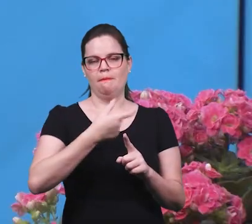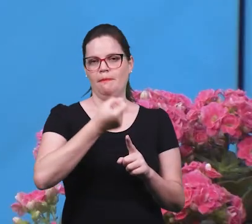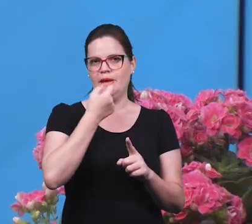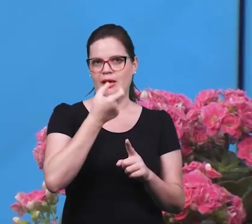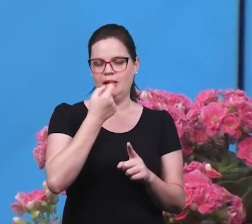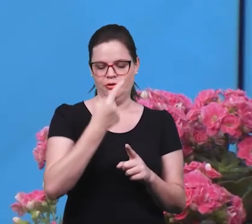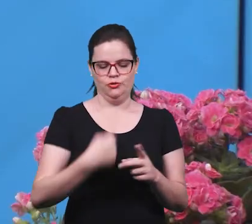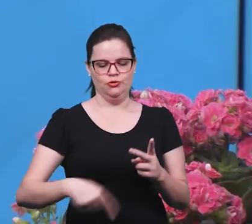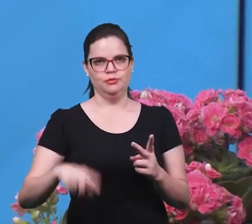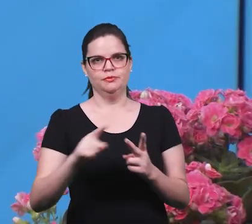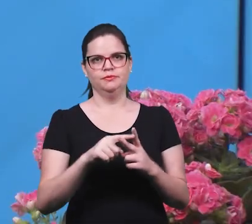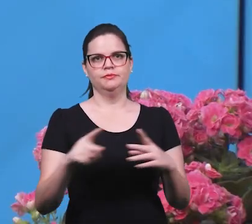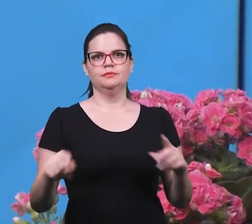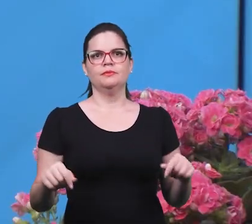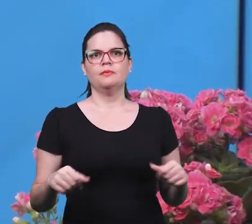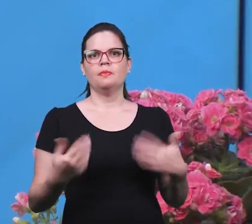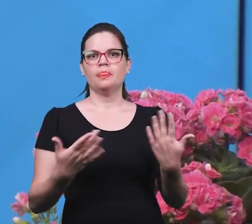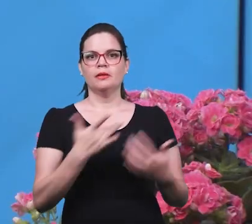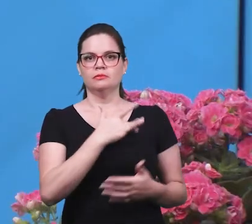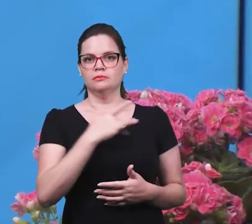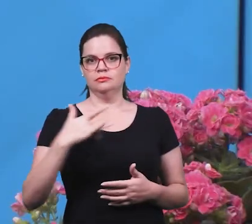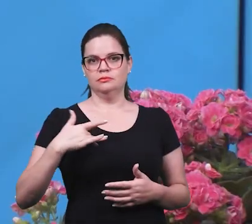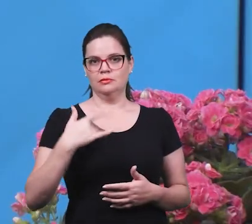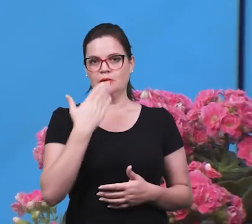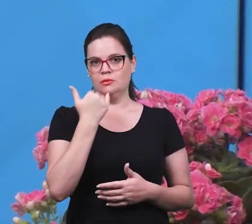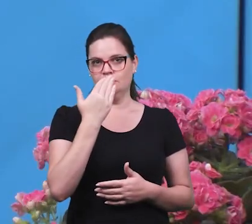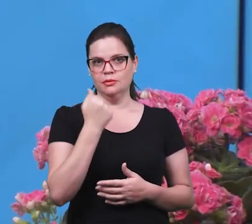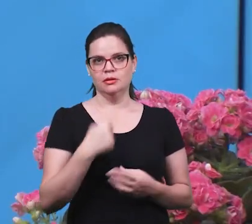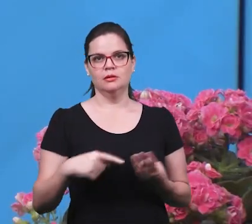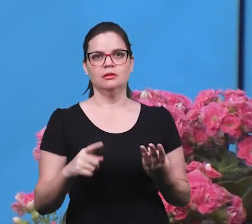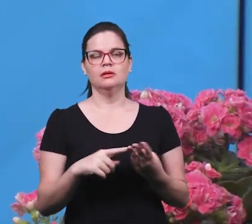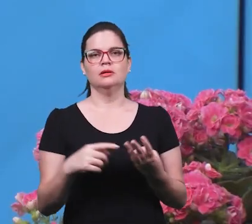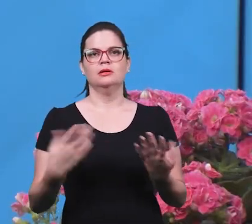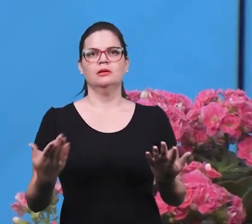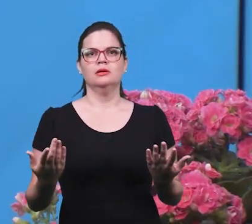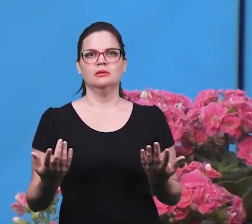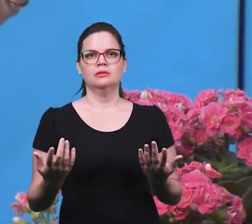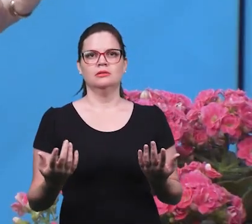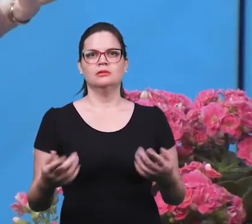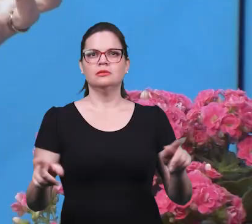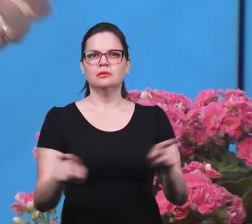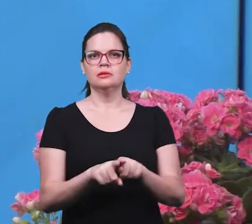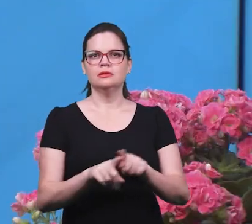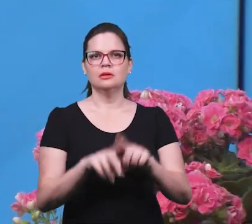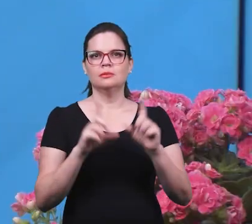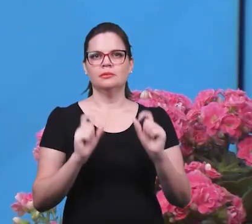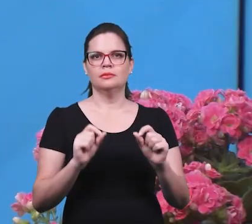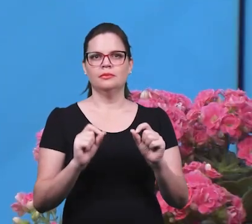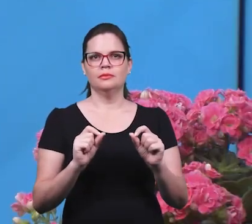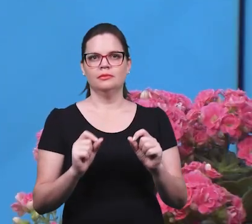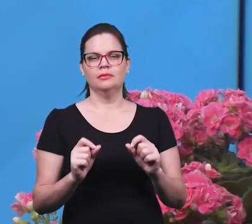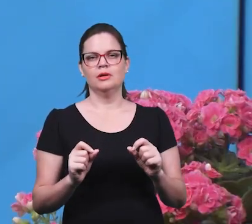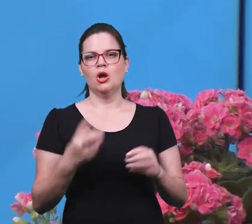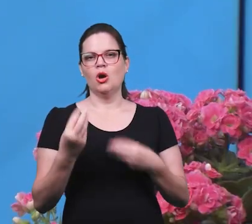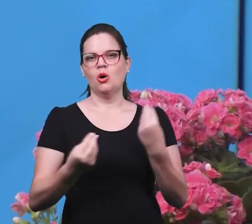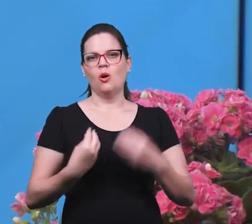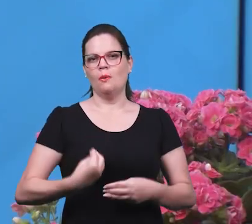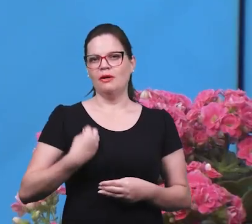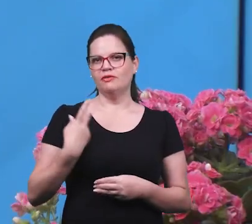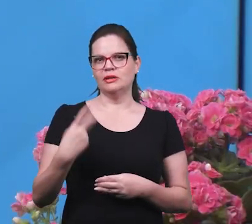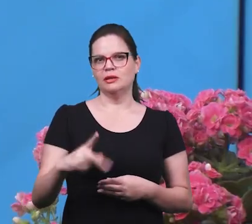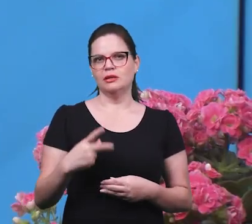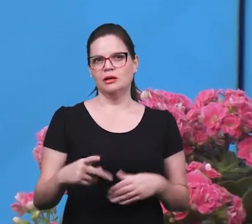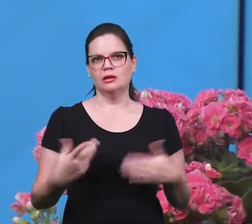medicações, pode ser diuréticos, eh, ou então a gente faz mudança do estilo de vida do